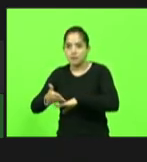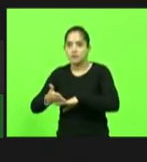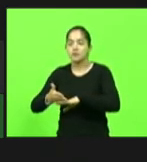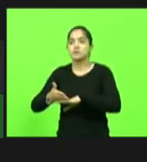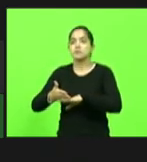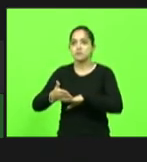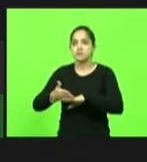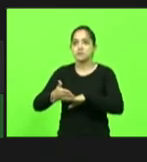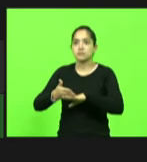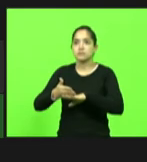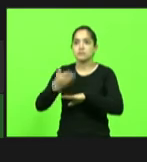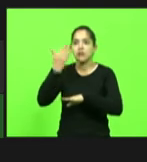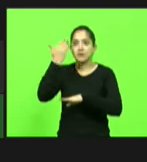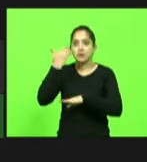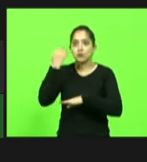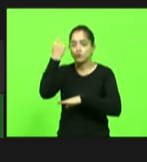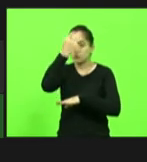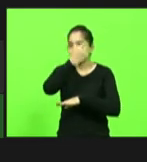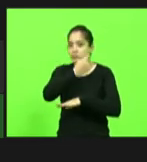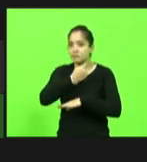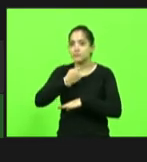rosto arredondado,